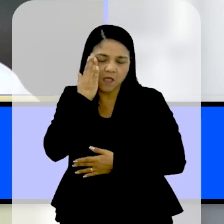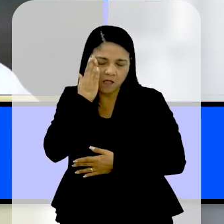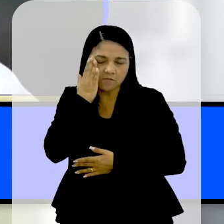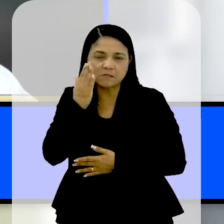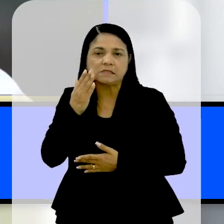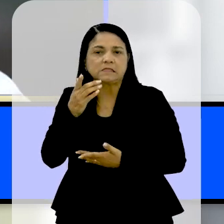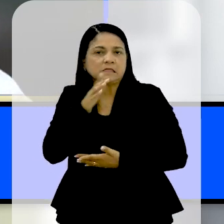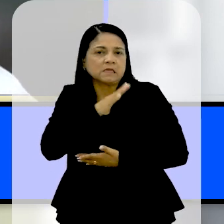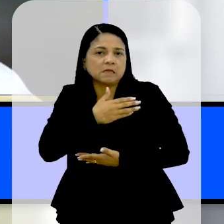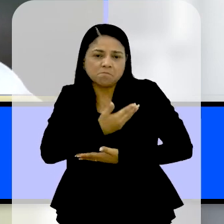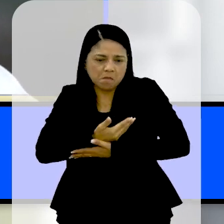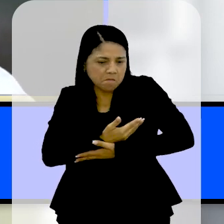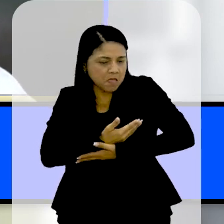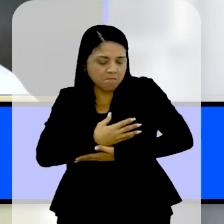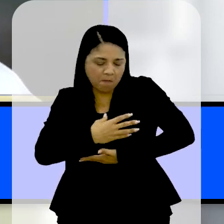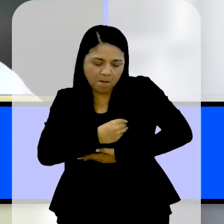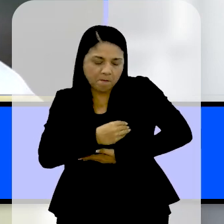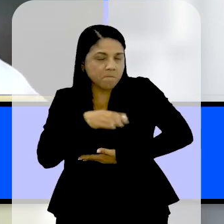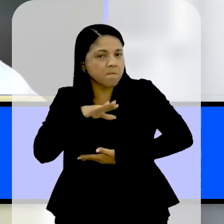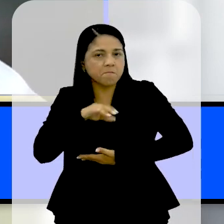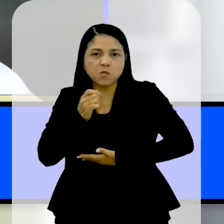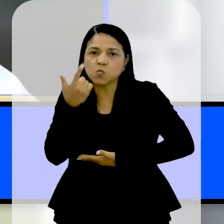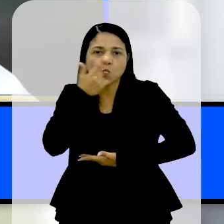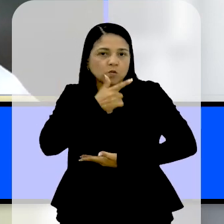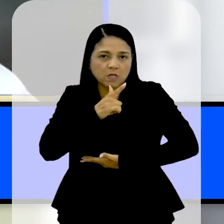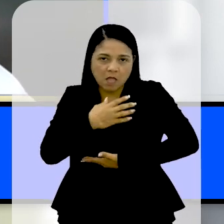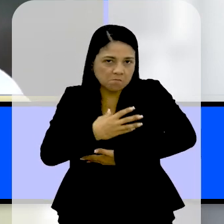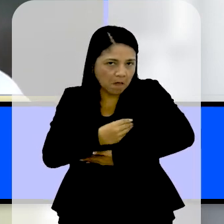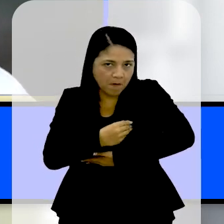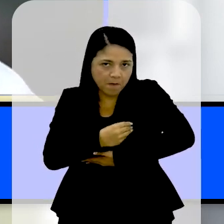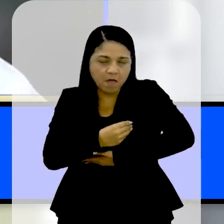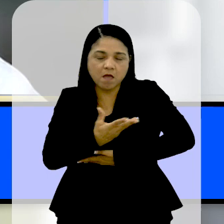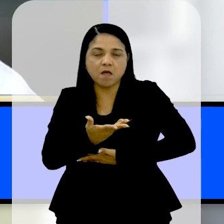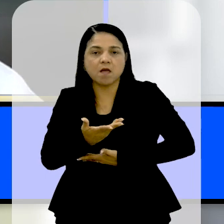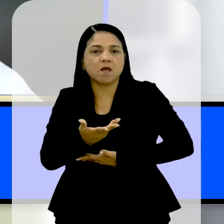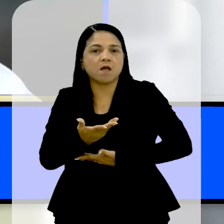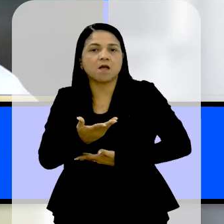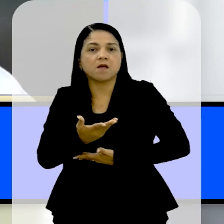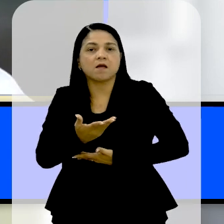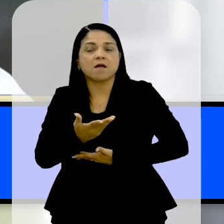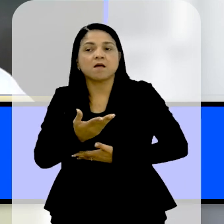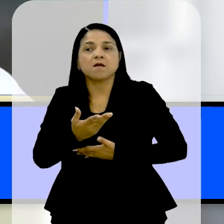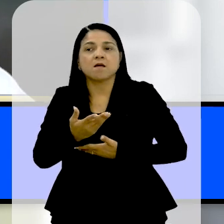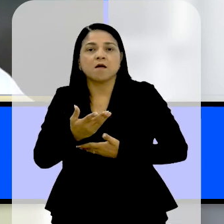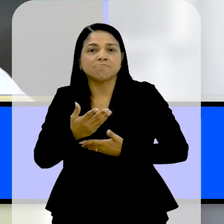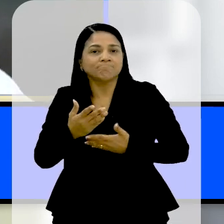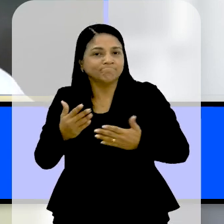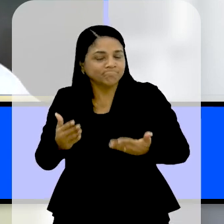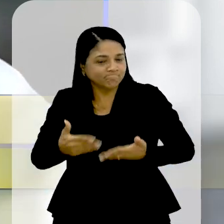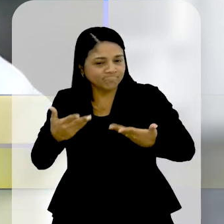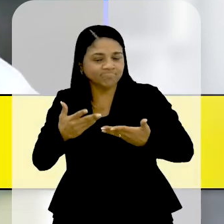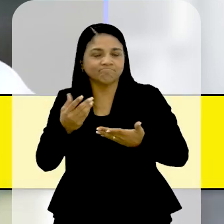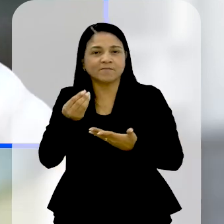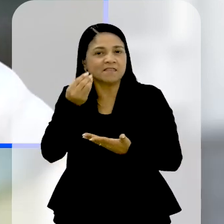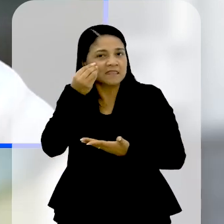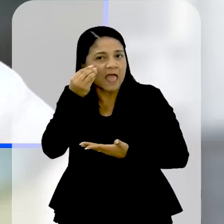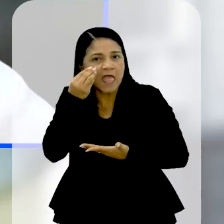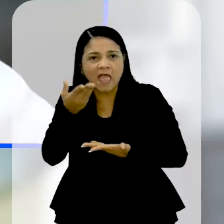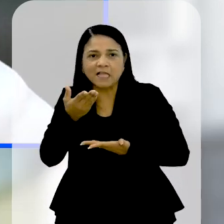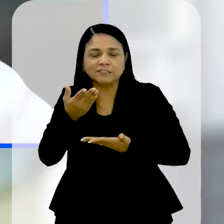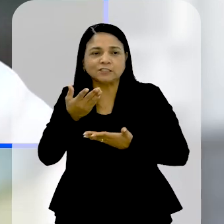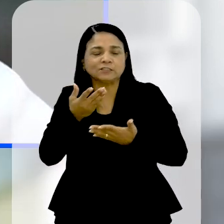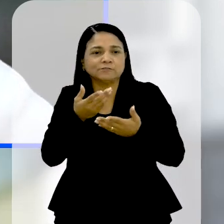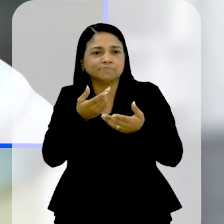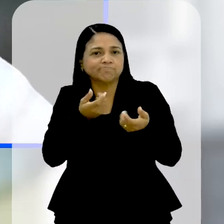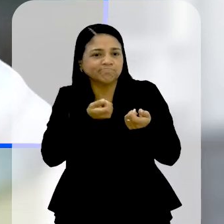que não conseguem ter essa produção de leite, tem mães que não têm a produção de leite suficiente, mesmo fazendo todos os